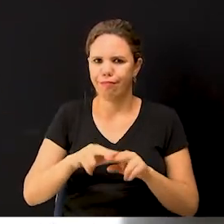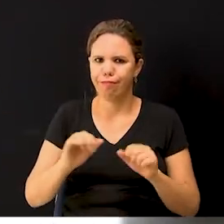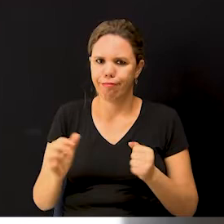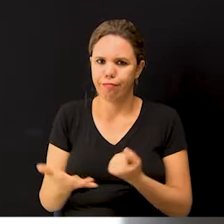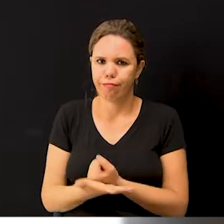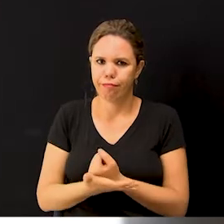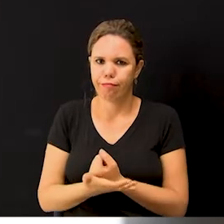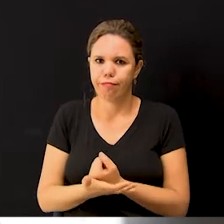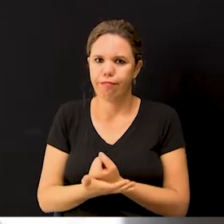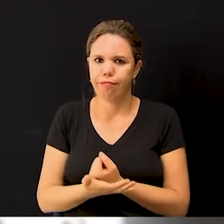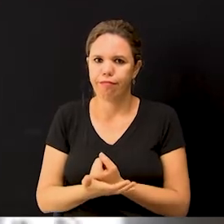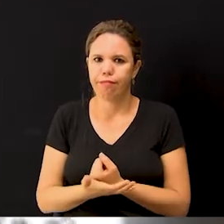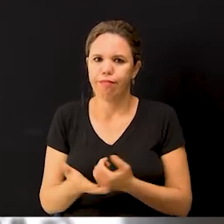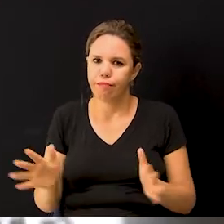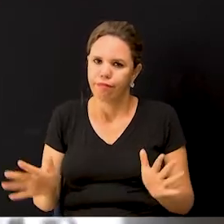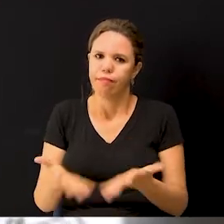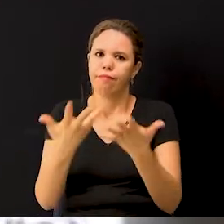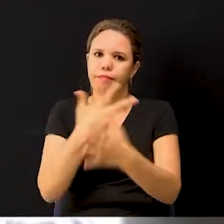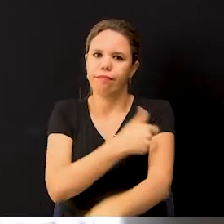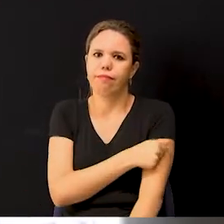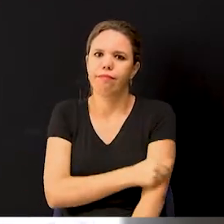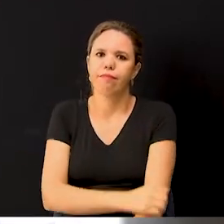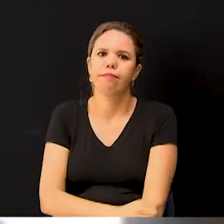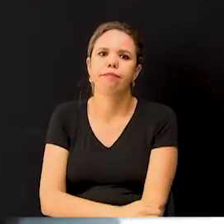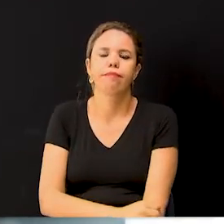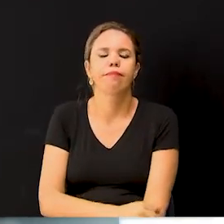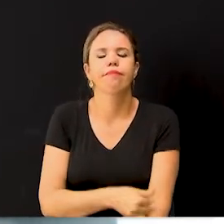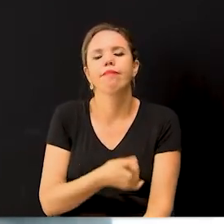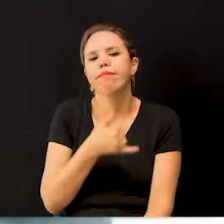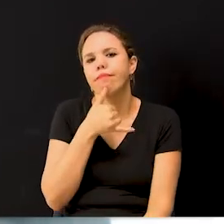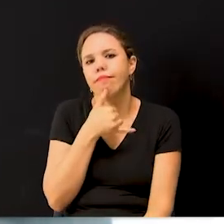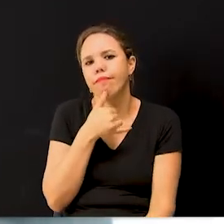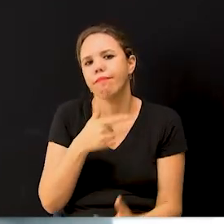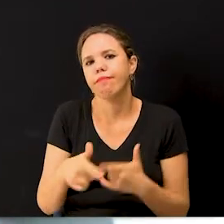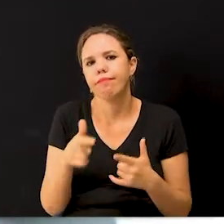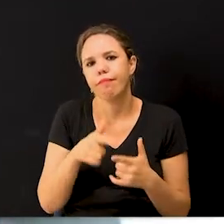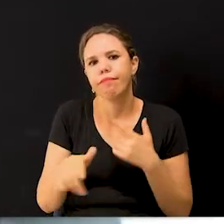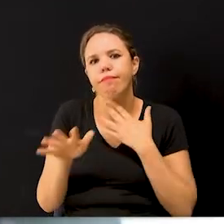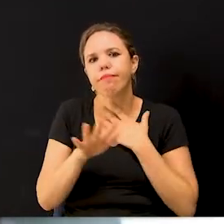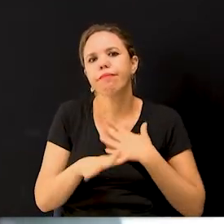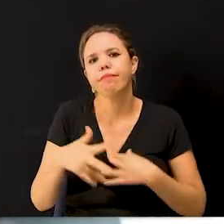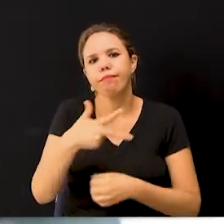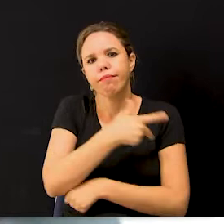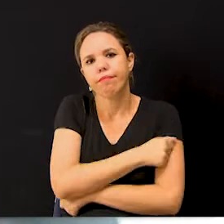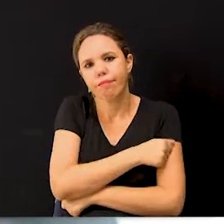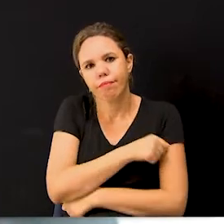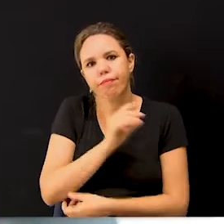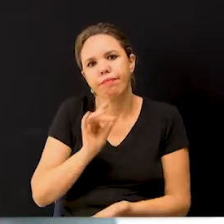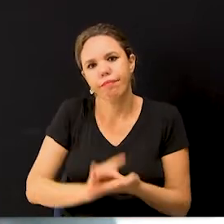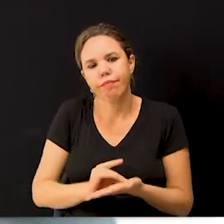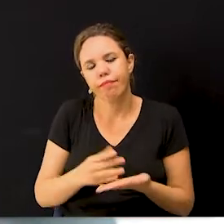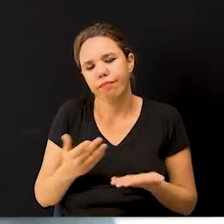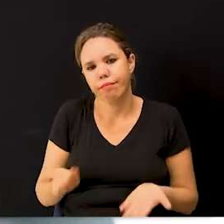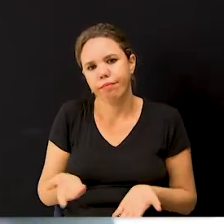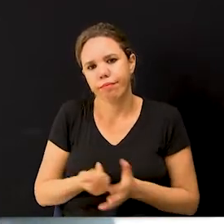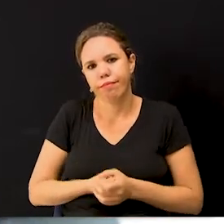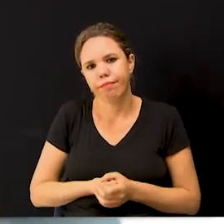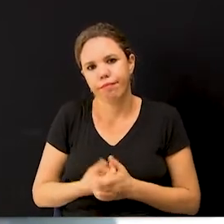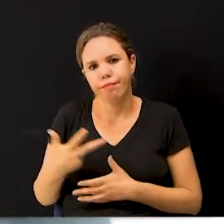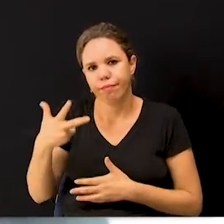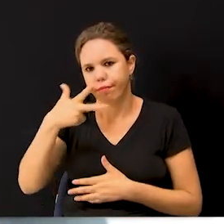pela Covid e também incentivou a vacinação. É muito triste essa situação, e a vacina, de fato,